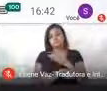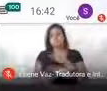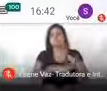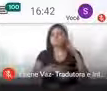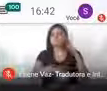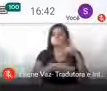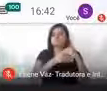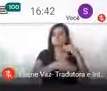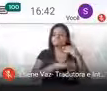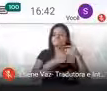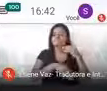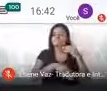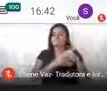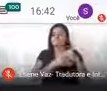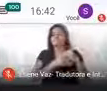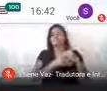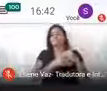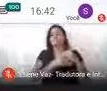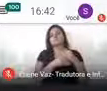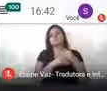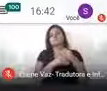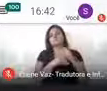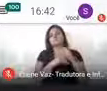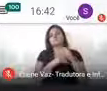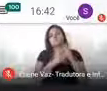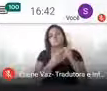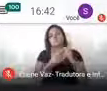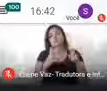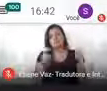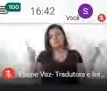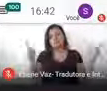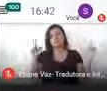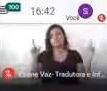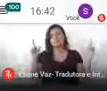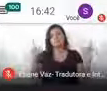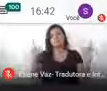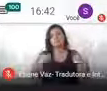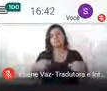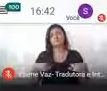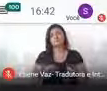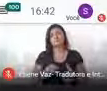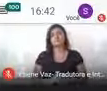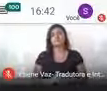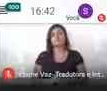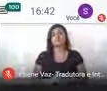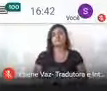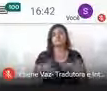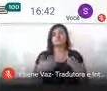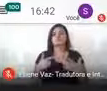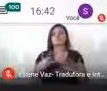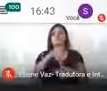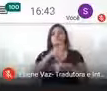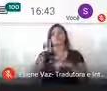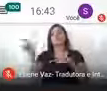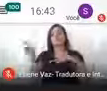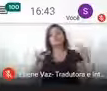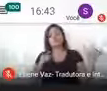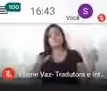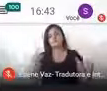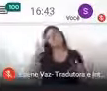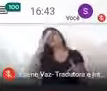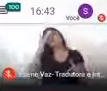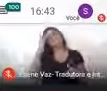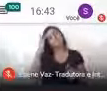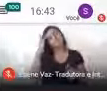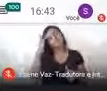possam ampliar o seu entendimento. Então, eu convido a todos que estão a conhecerem também